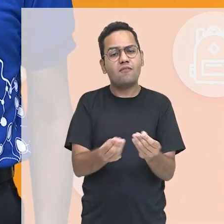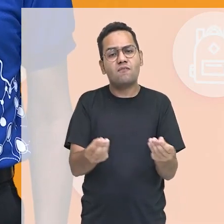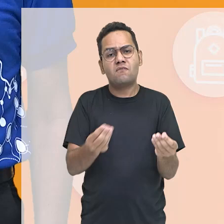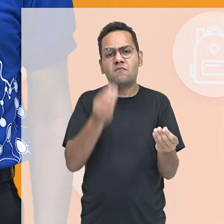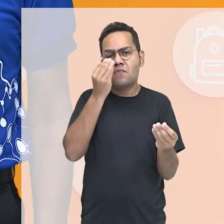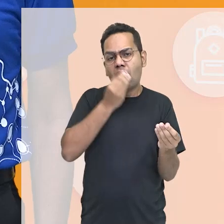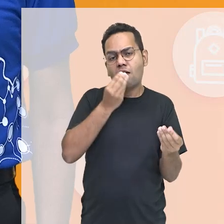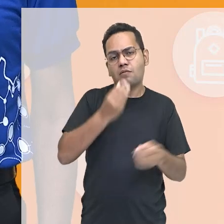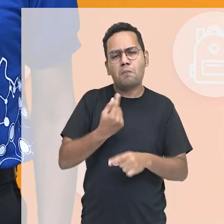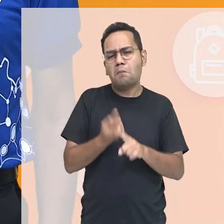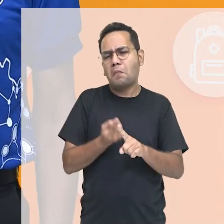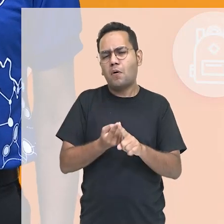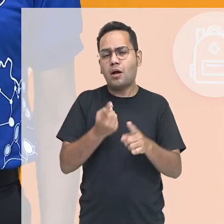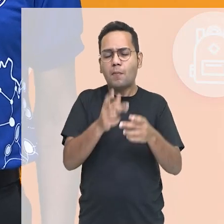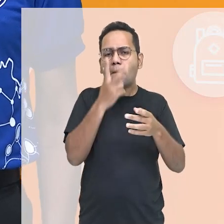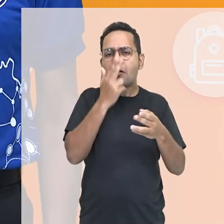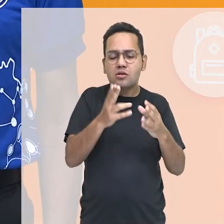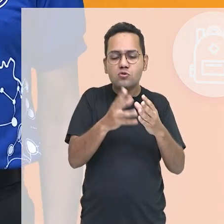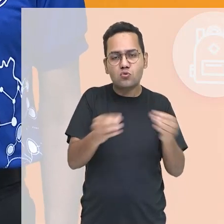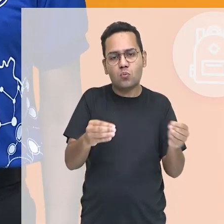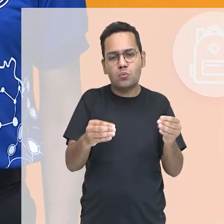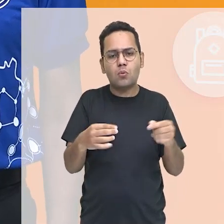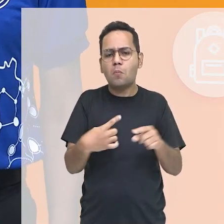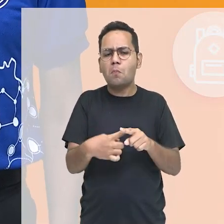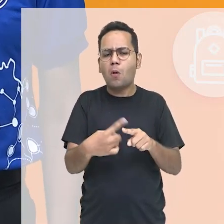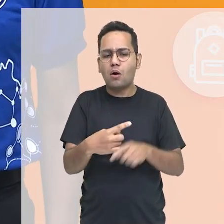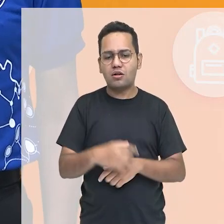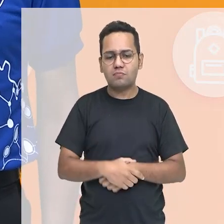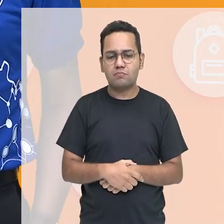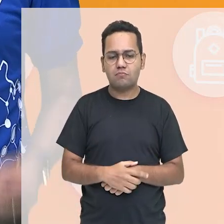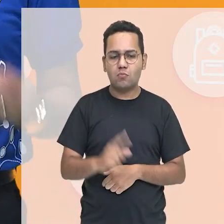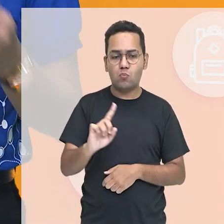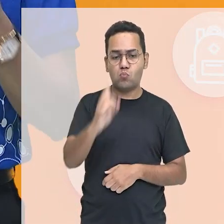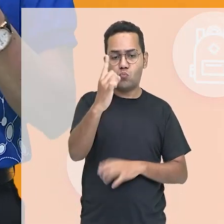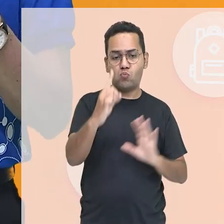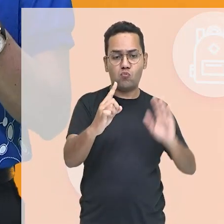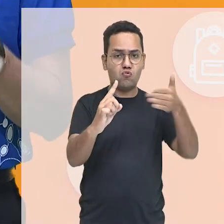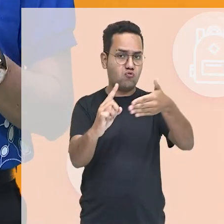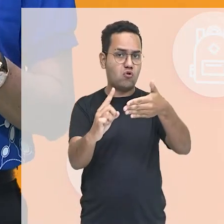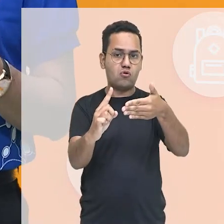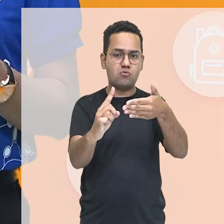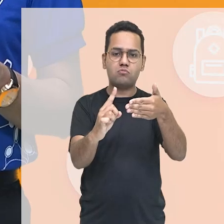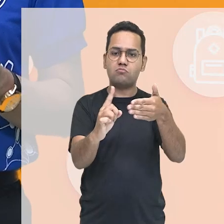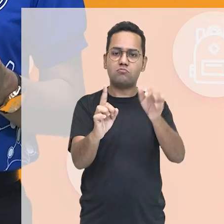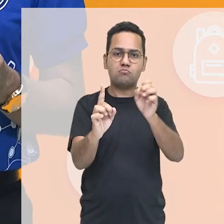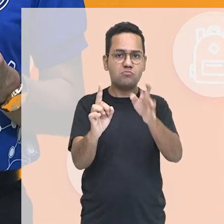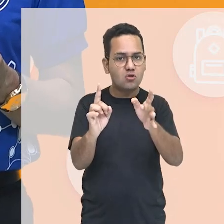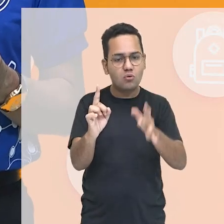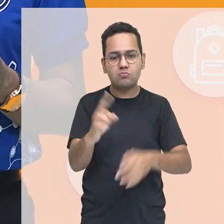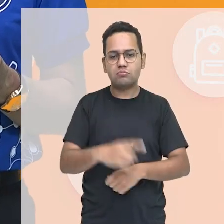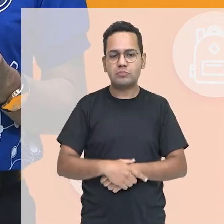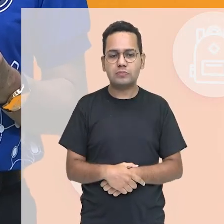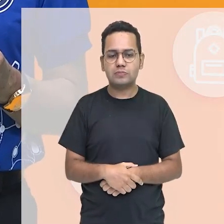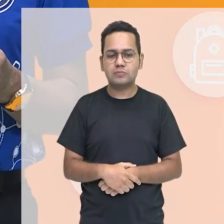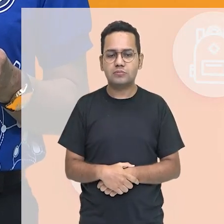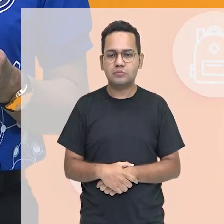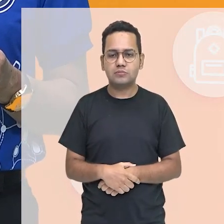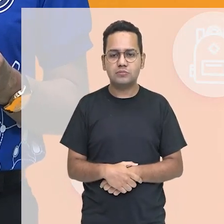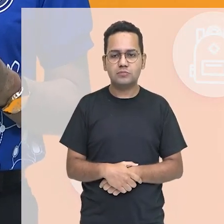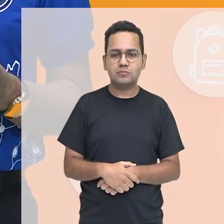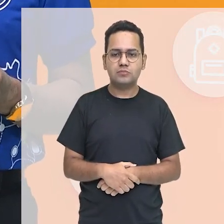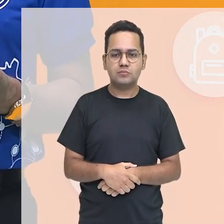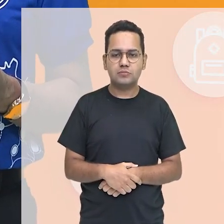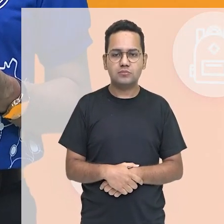poder político concentrava-se unicamente no líder, mais uma vez,